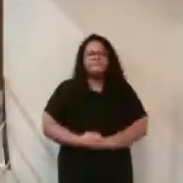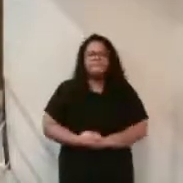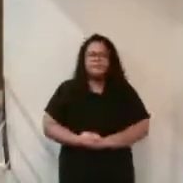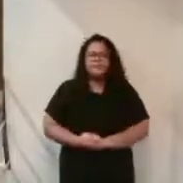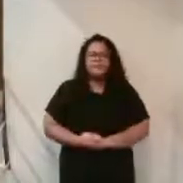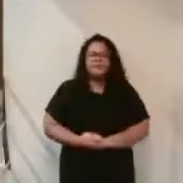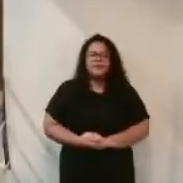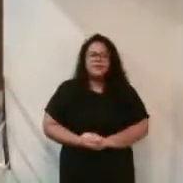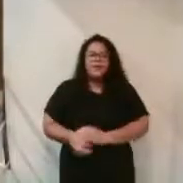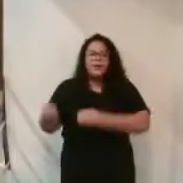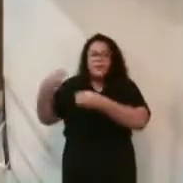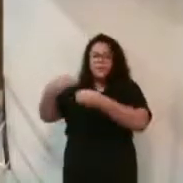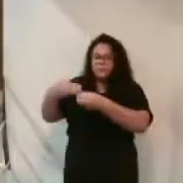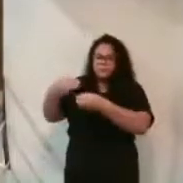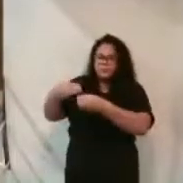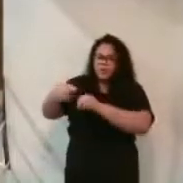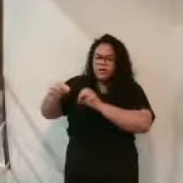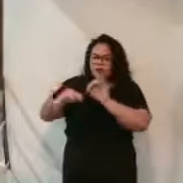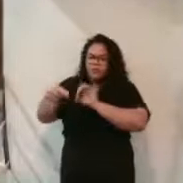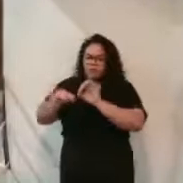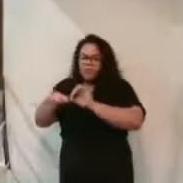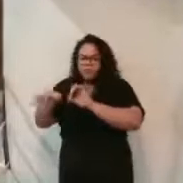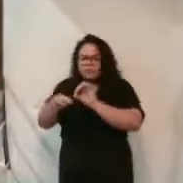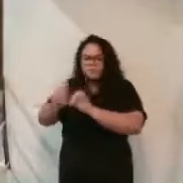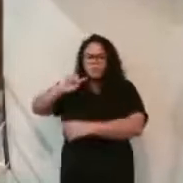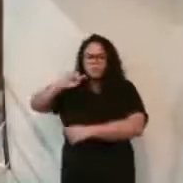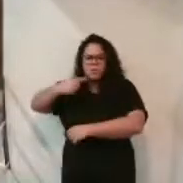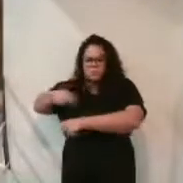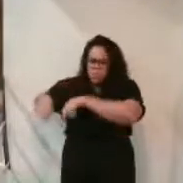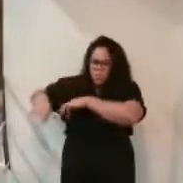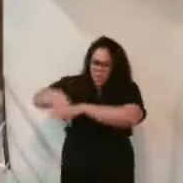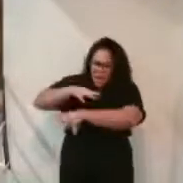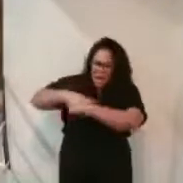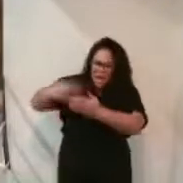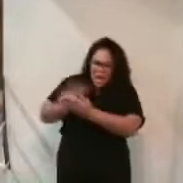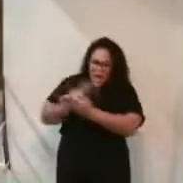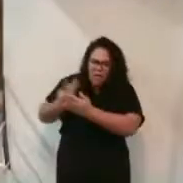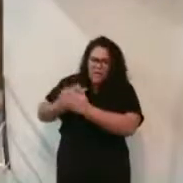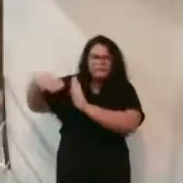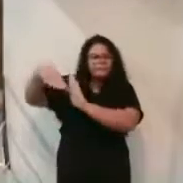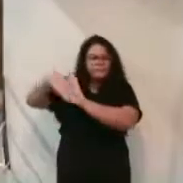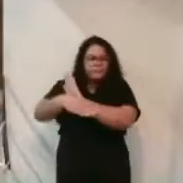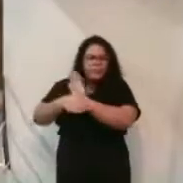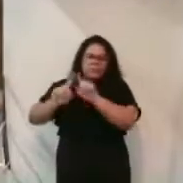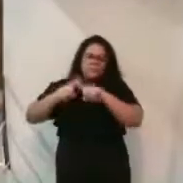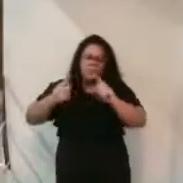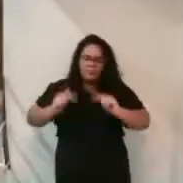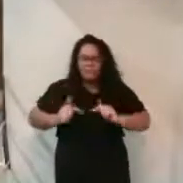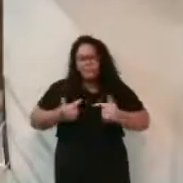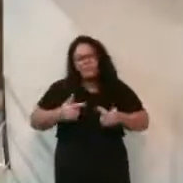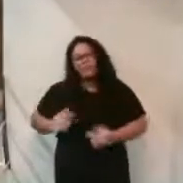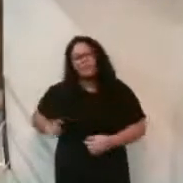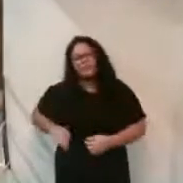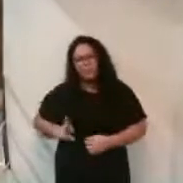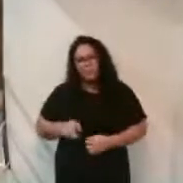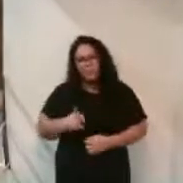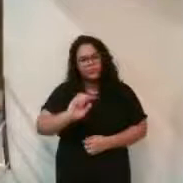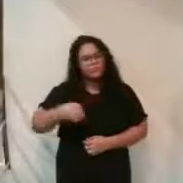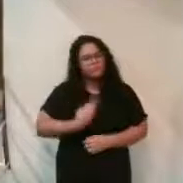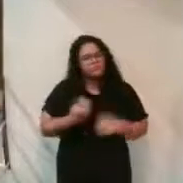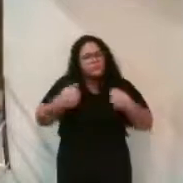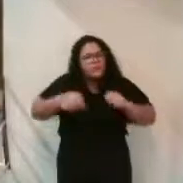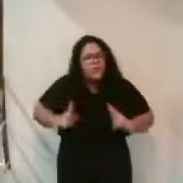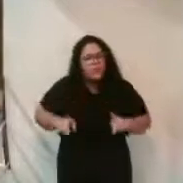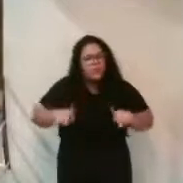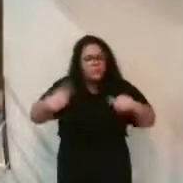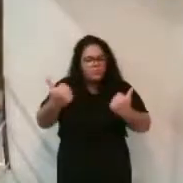Quer dizer, a gente tem um bocado de coisa ainda para fazer, tá? A gente tem que manter esses braços dados. E